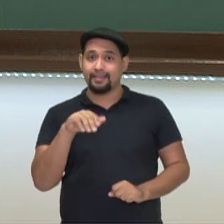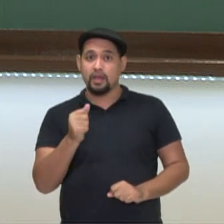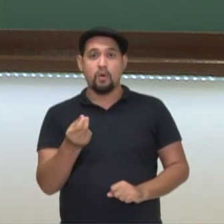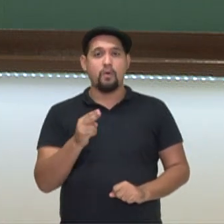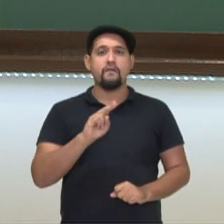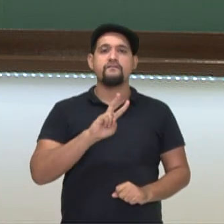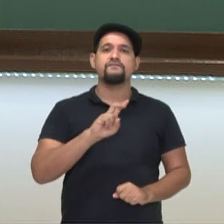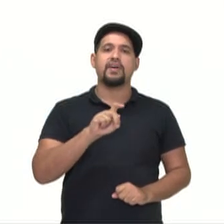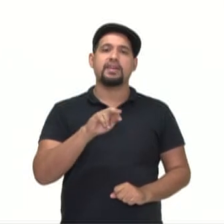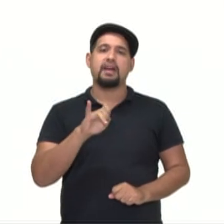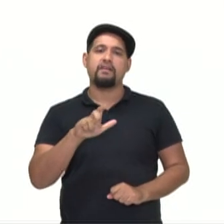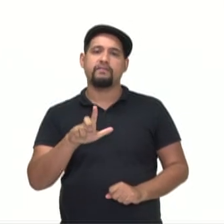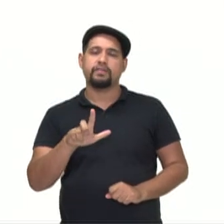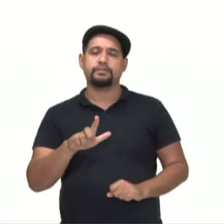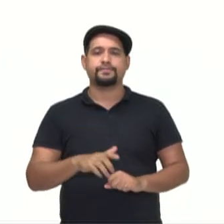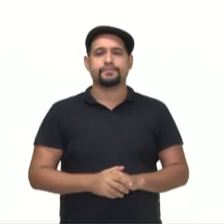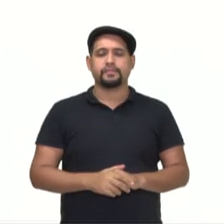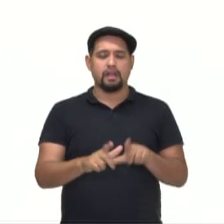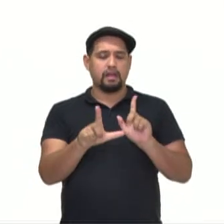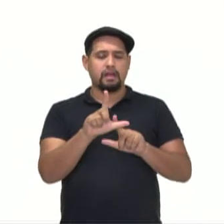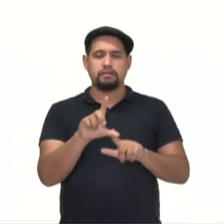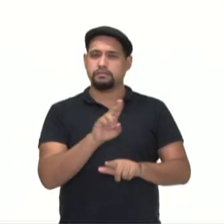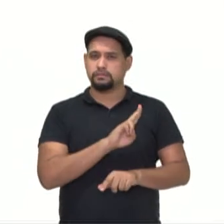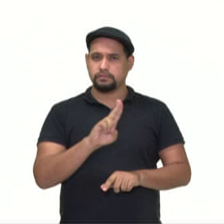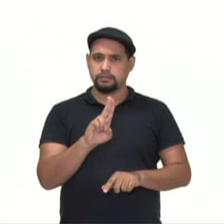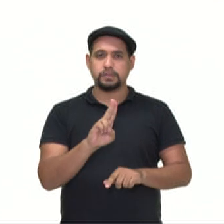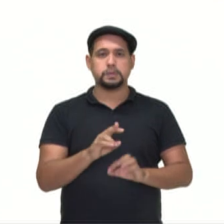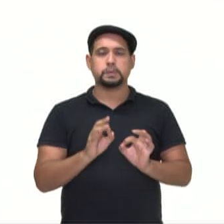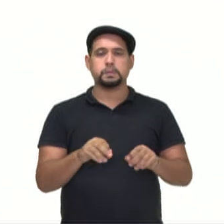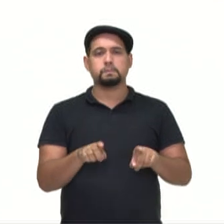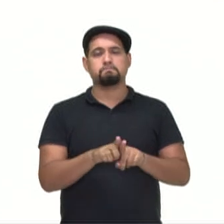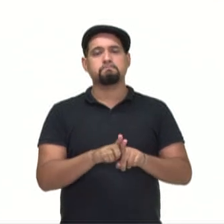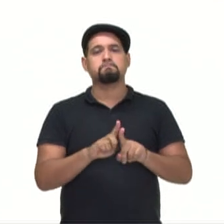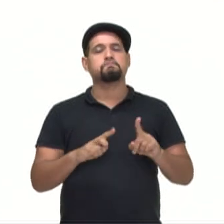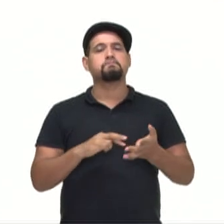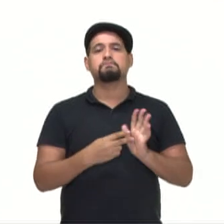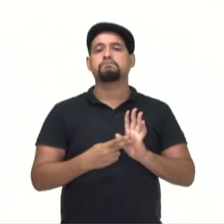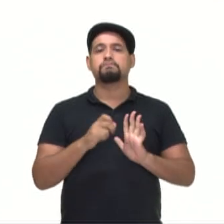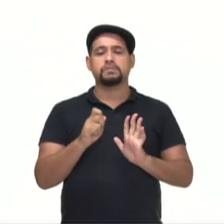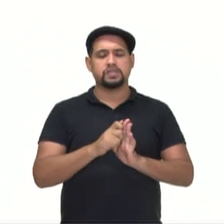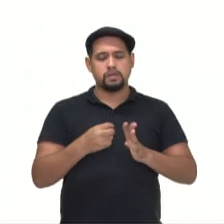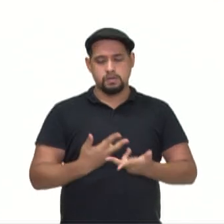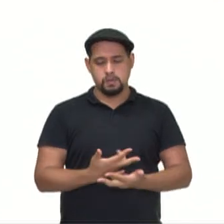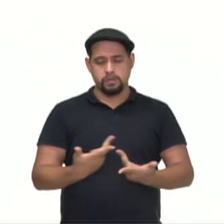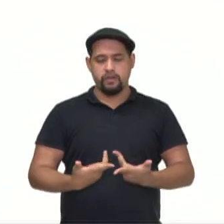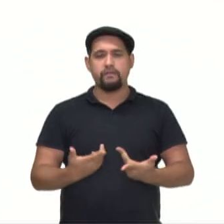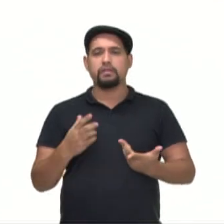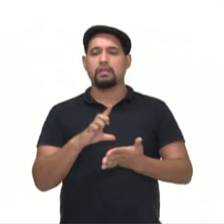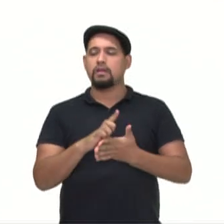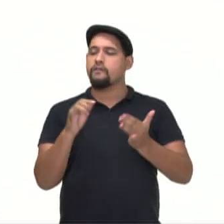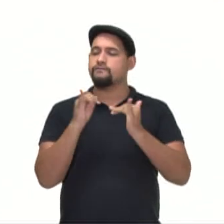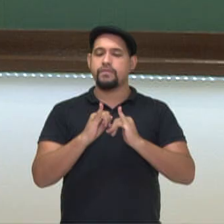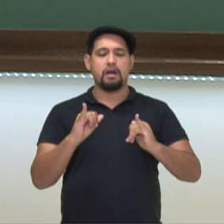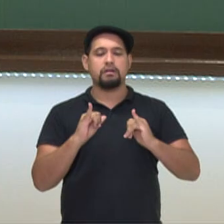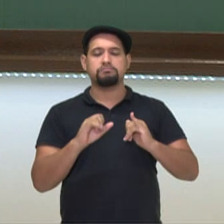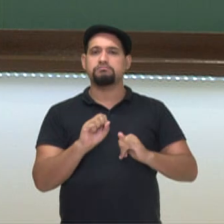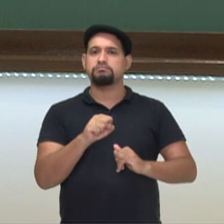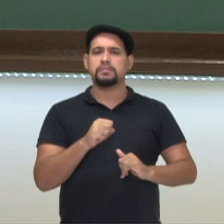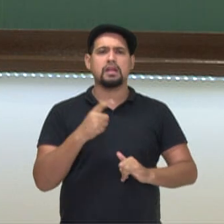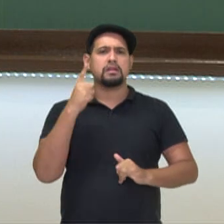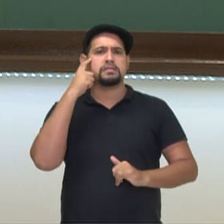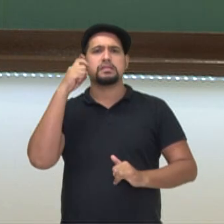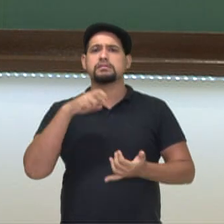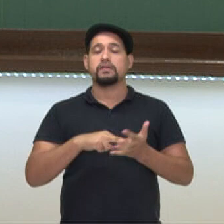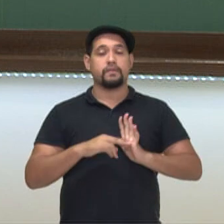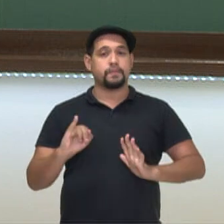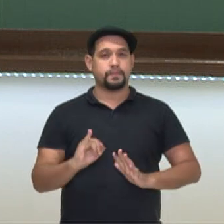Beleza? As letras são chamadas de variáveis ou incógnitas e elas generalizam informações. Essa é uma ideia